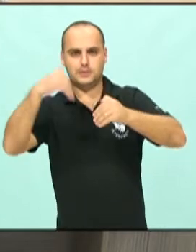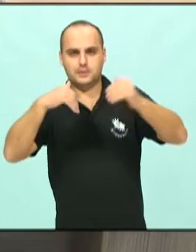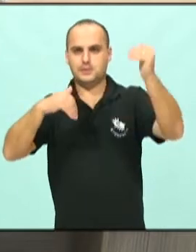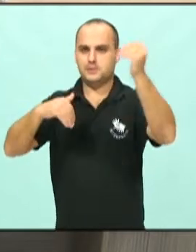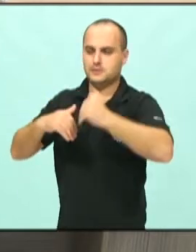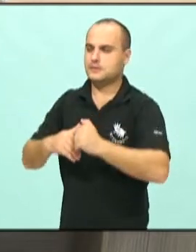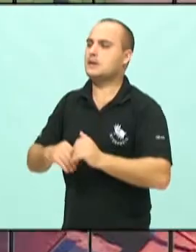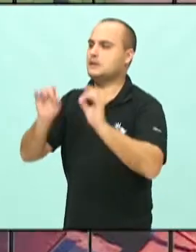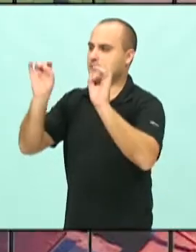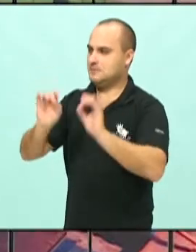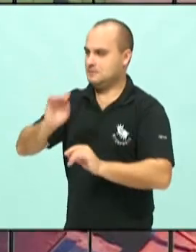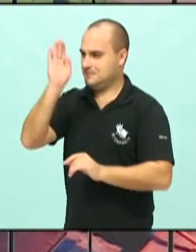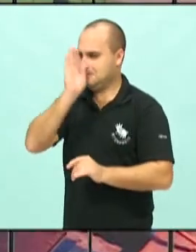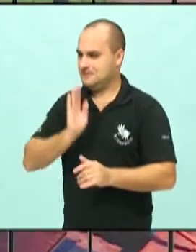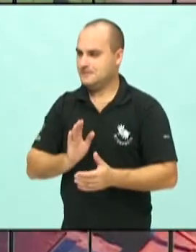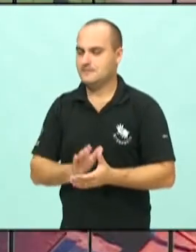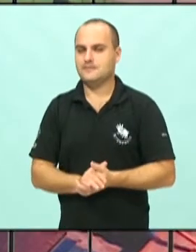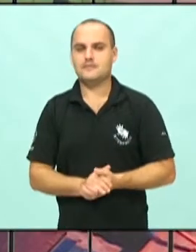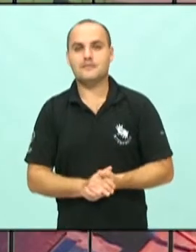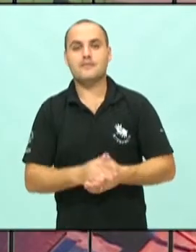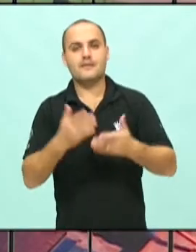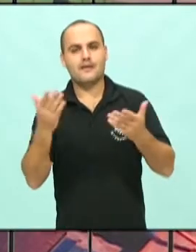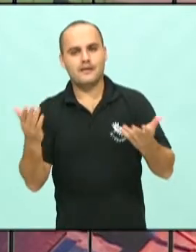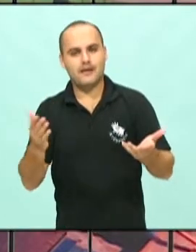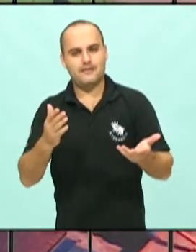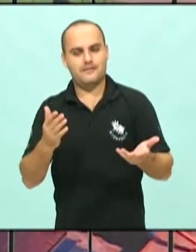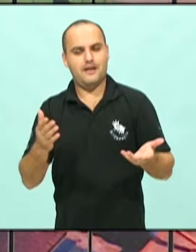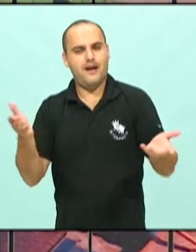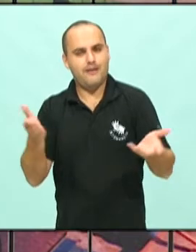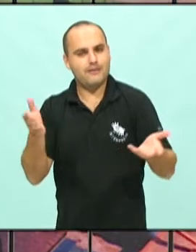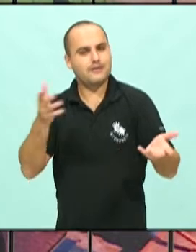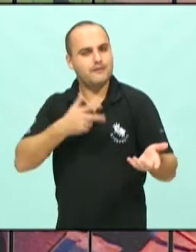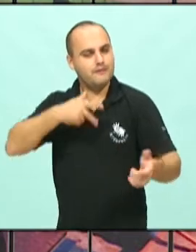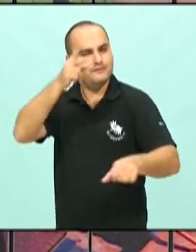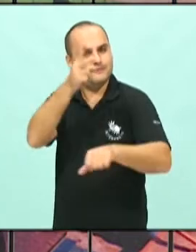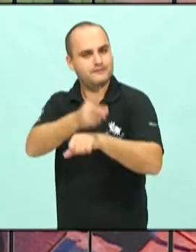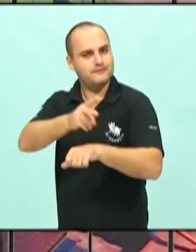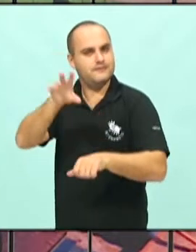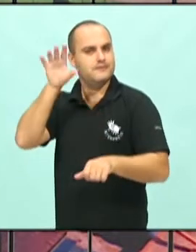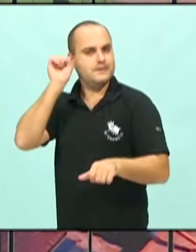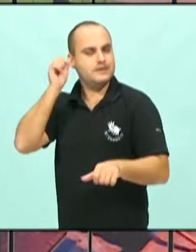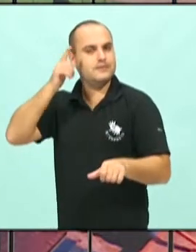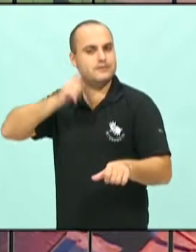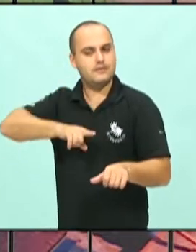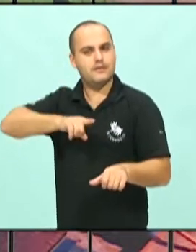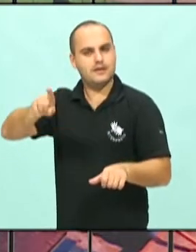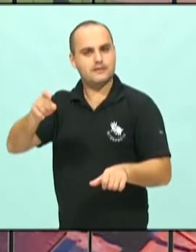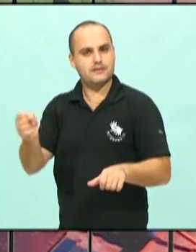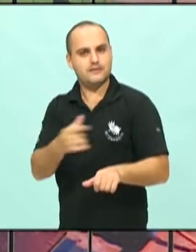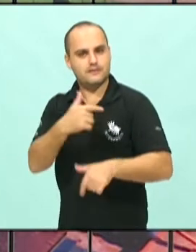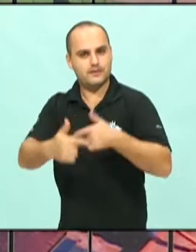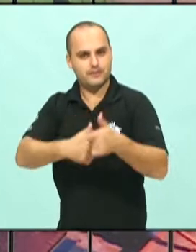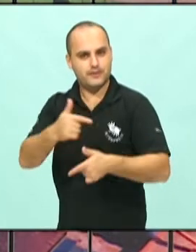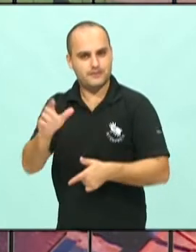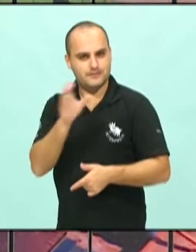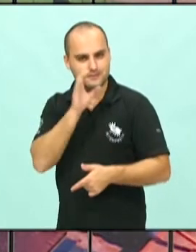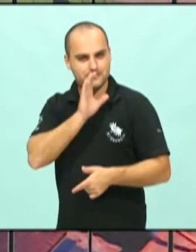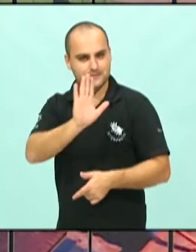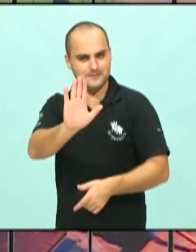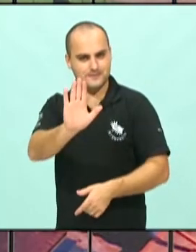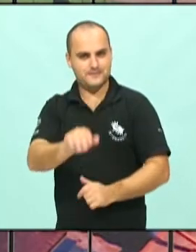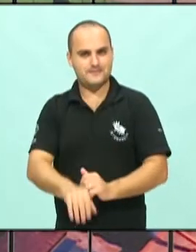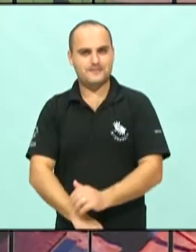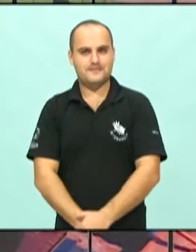tempero brasileiro. Bom, nós vamos ouvir mais um pouco desse novo trabalho do Ricardo Pauletti e voltamos em seguida. Até já.